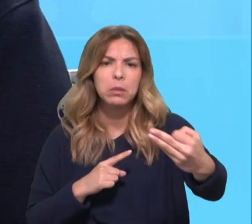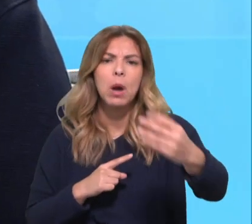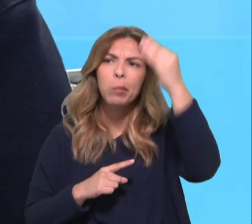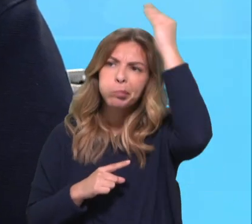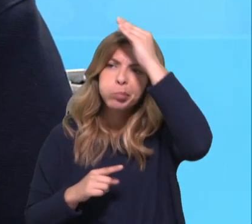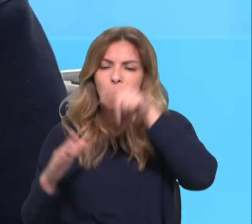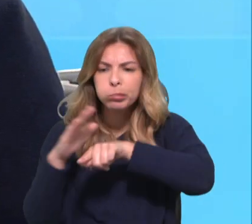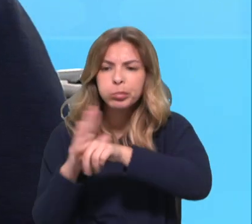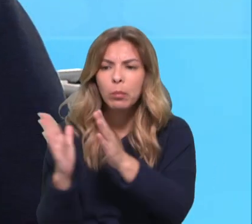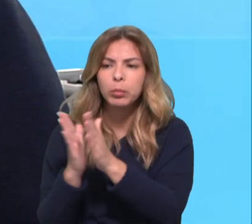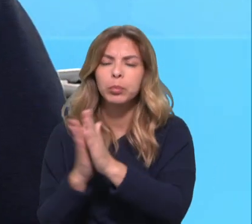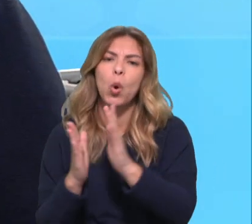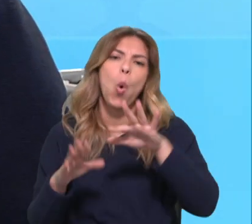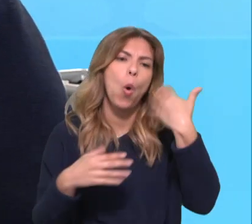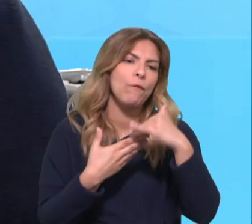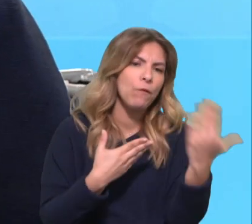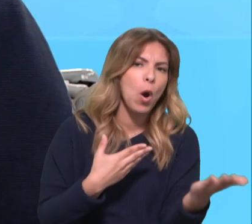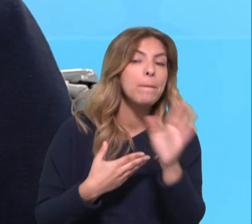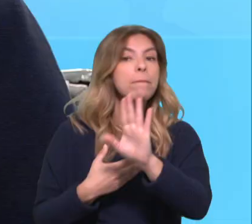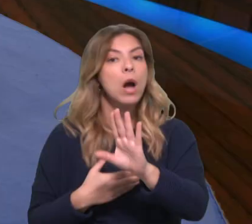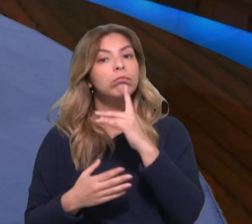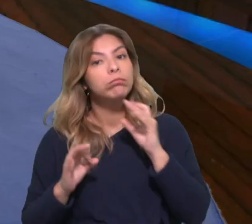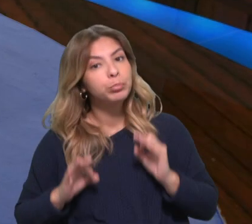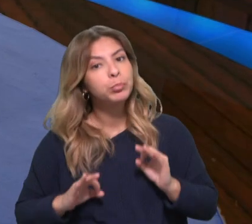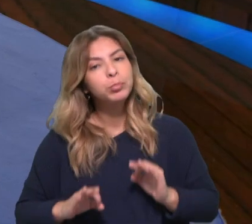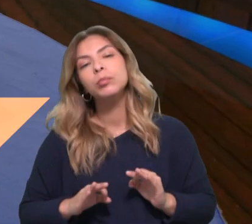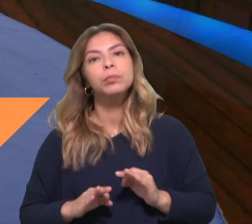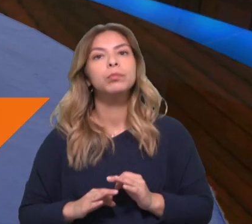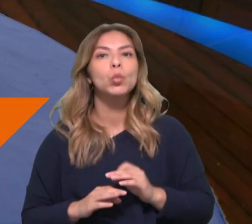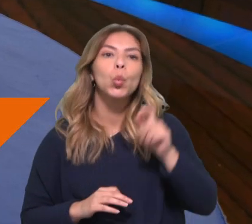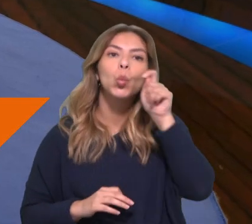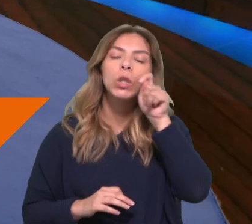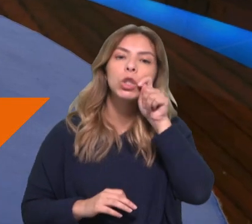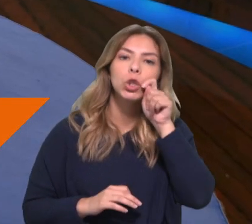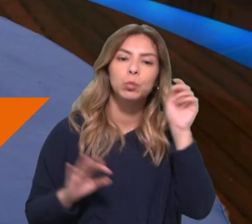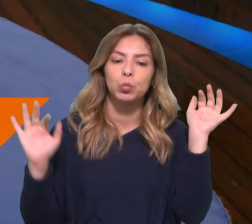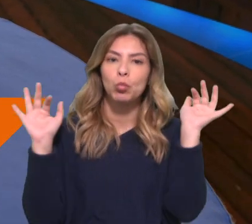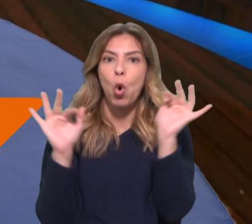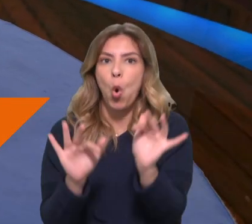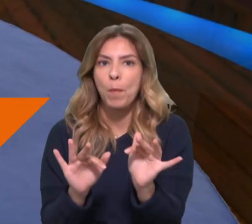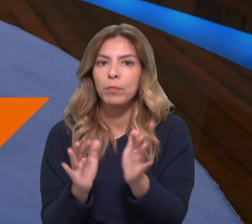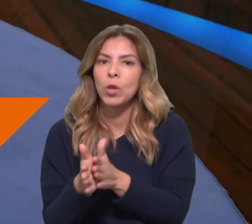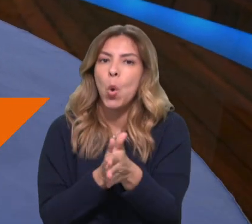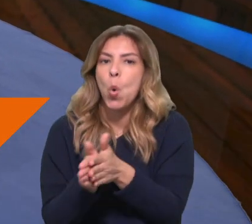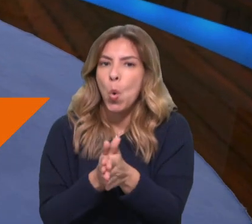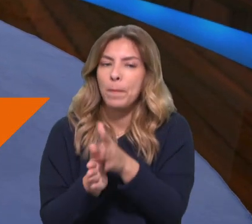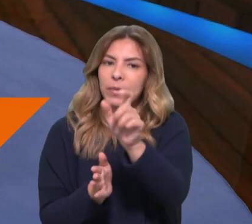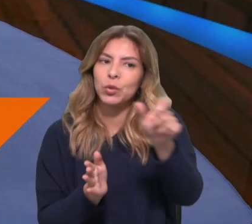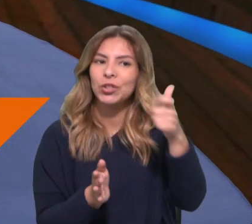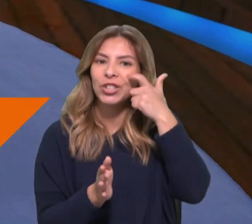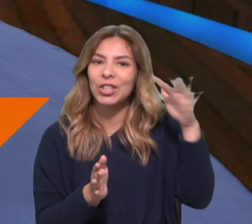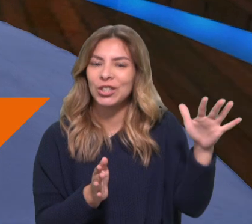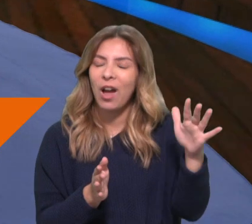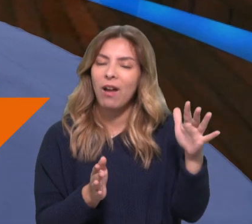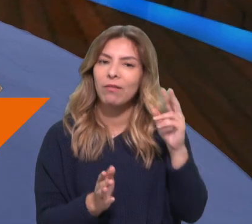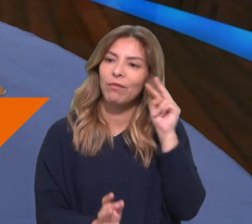ou fora. Portanto, mas de qualquer das formas, há que juntar um pouco o útil ao agradável na questão. Estamos a falar um pouco